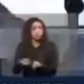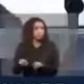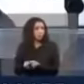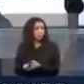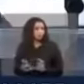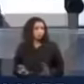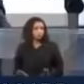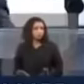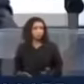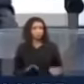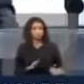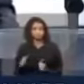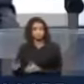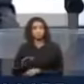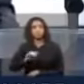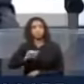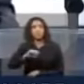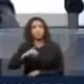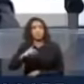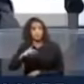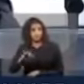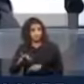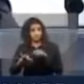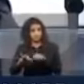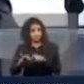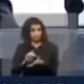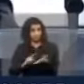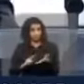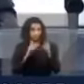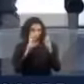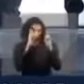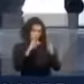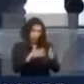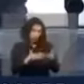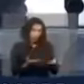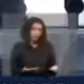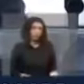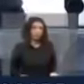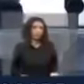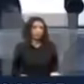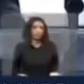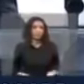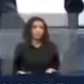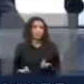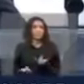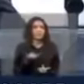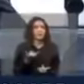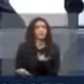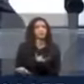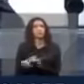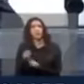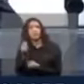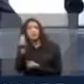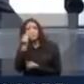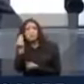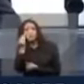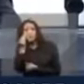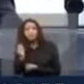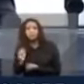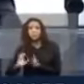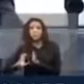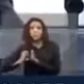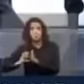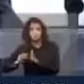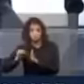desta DPF, com a devida vênia, nos parece ser mais um atalho tomado por um partido